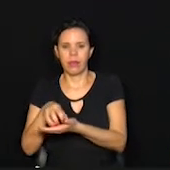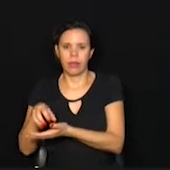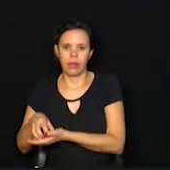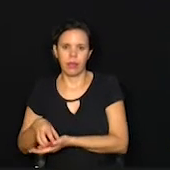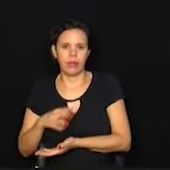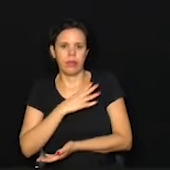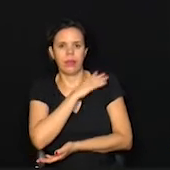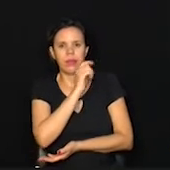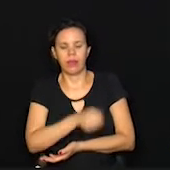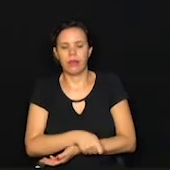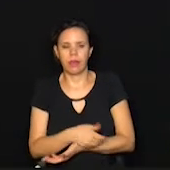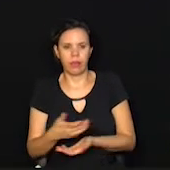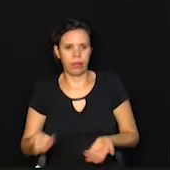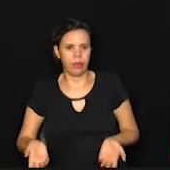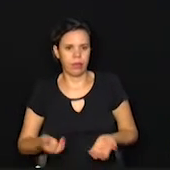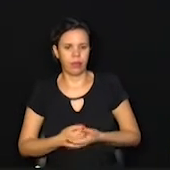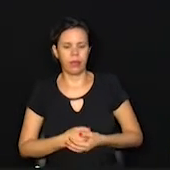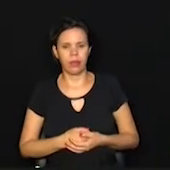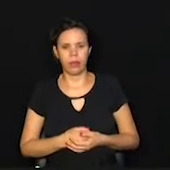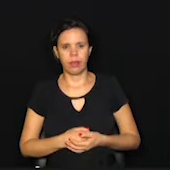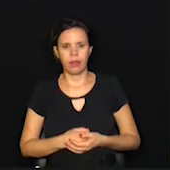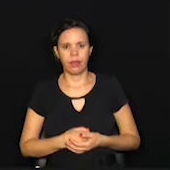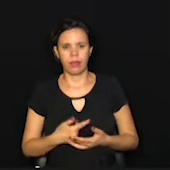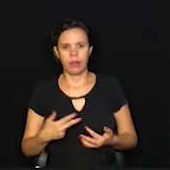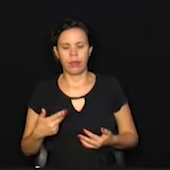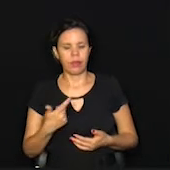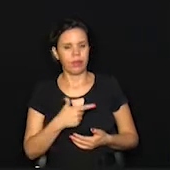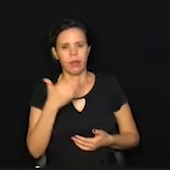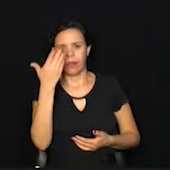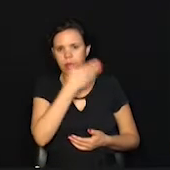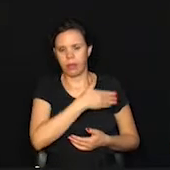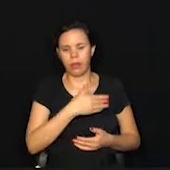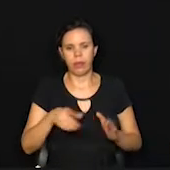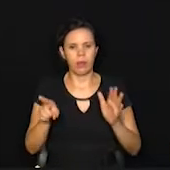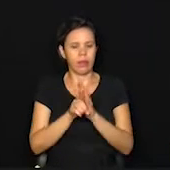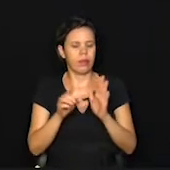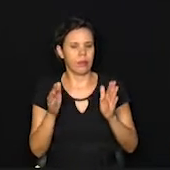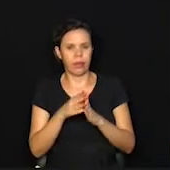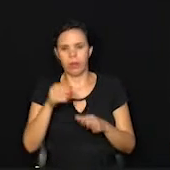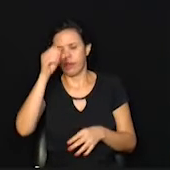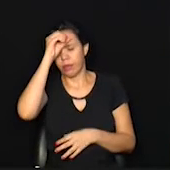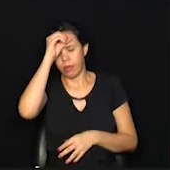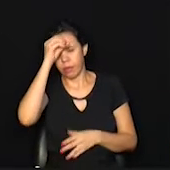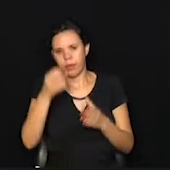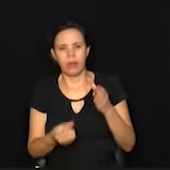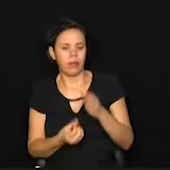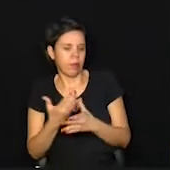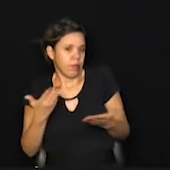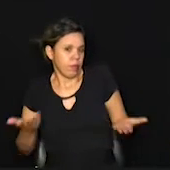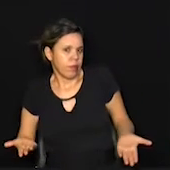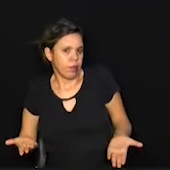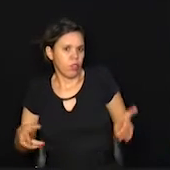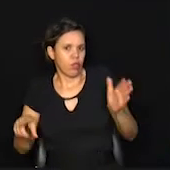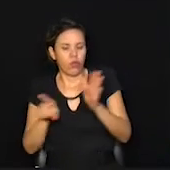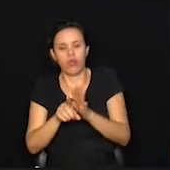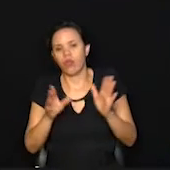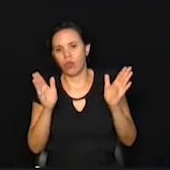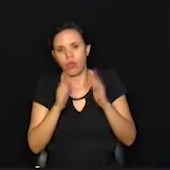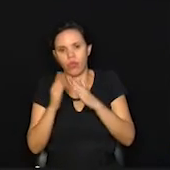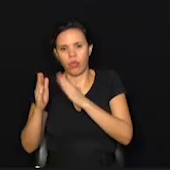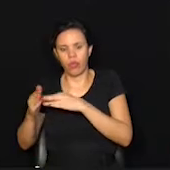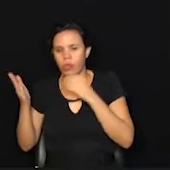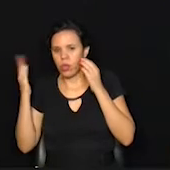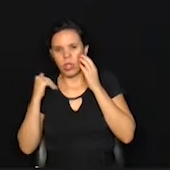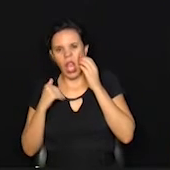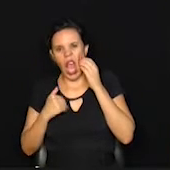ditadura porões uma ova porão aquela coisa que você não vê né o dono da casa não sabe o que tá no porão os donos da casa